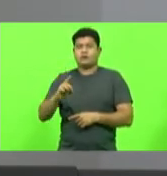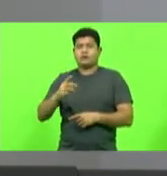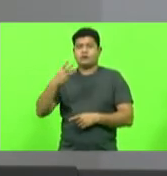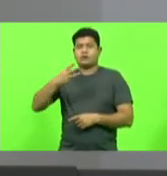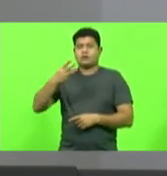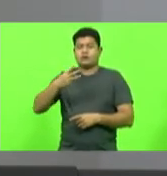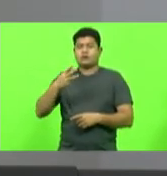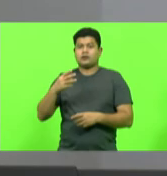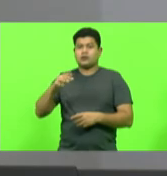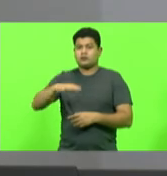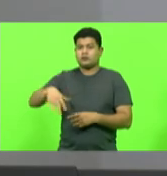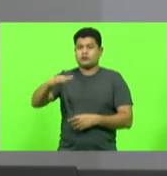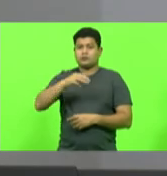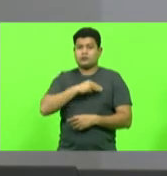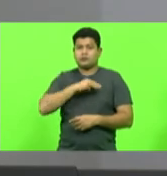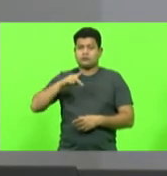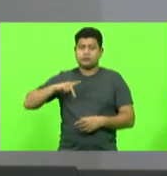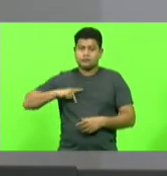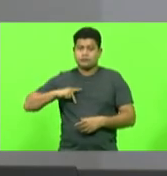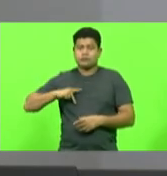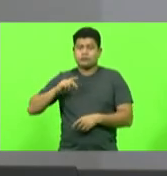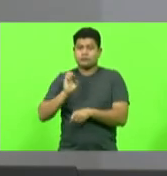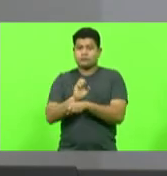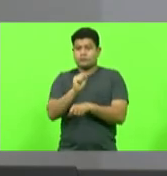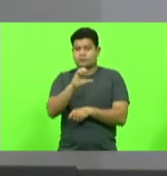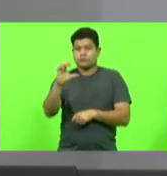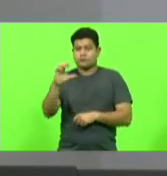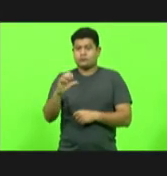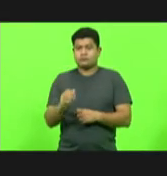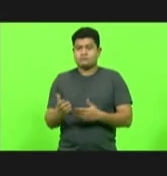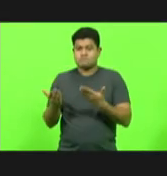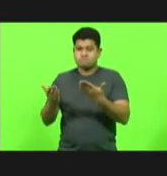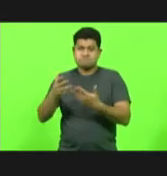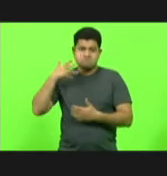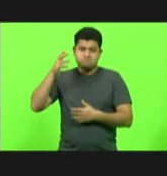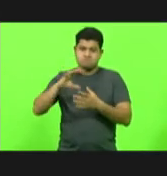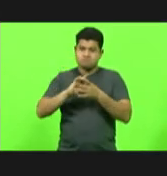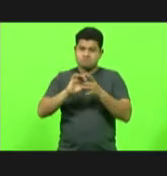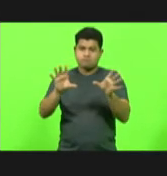do Ministério Público de Santa Catarina. Sua manifestação.